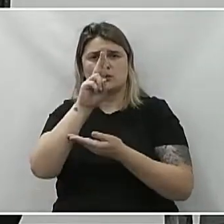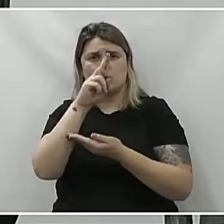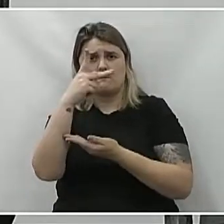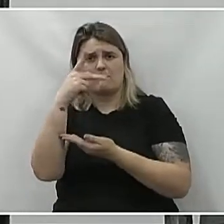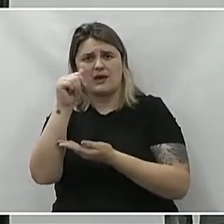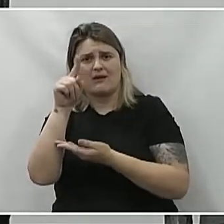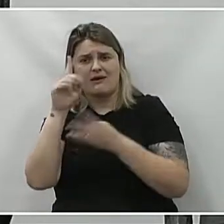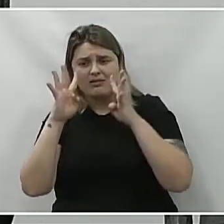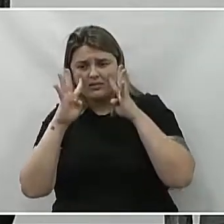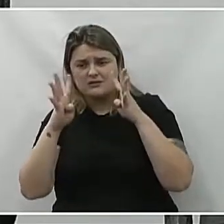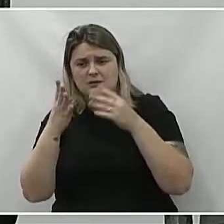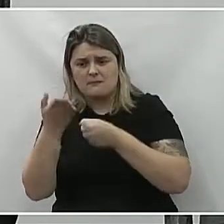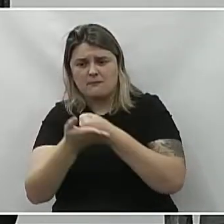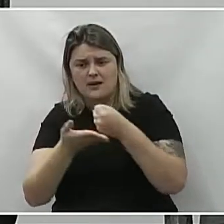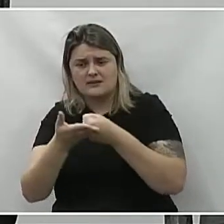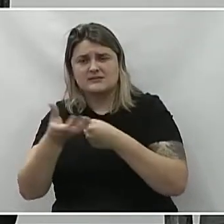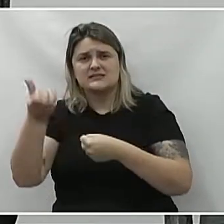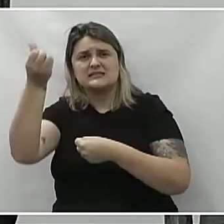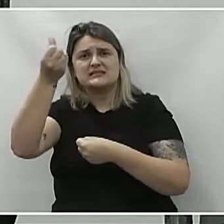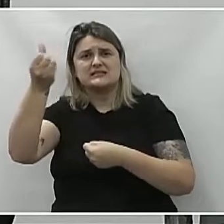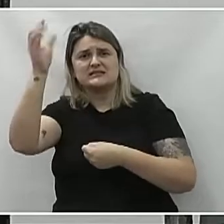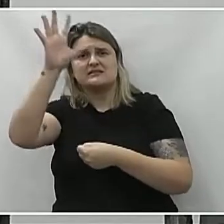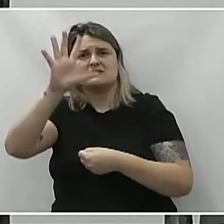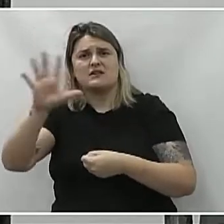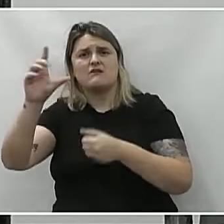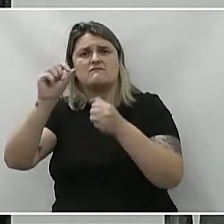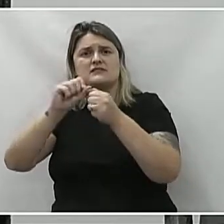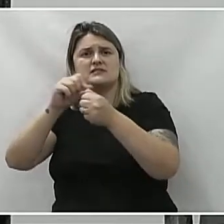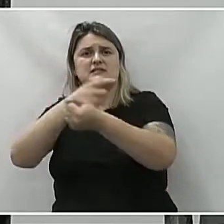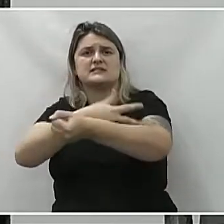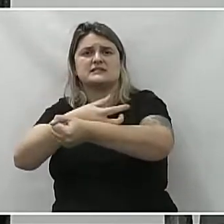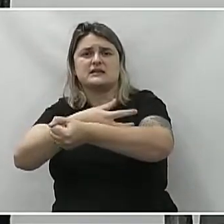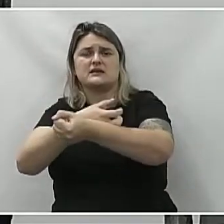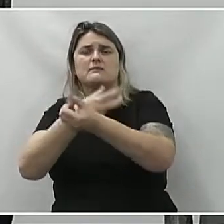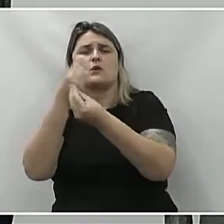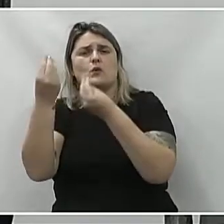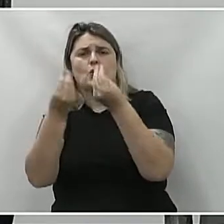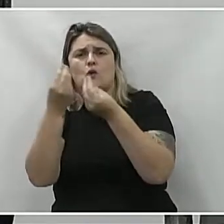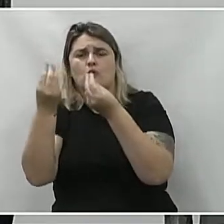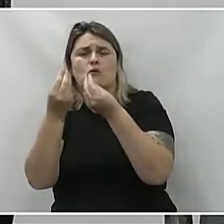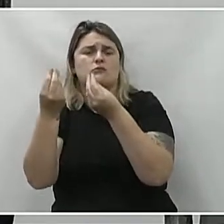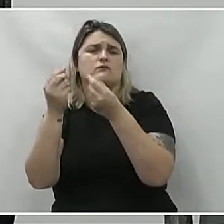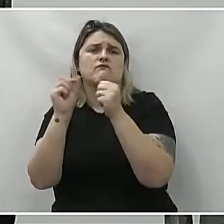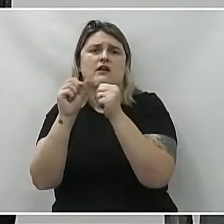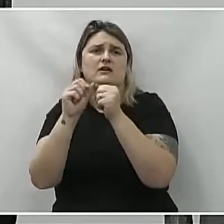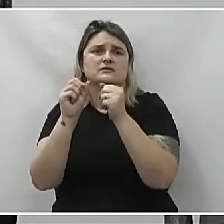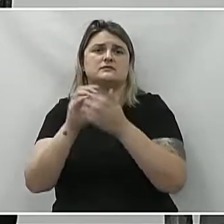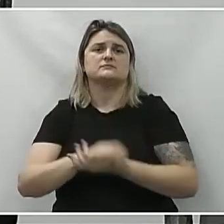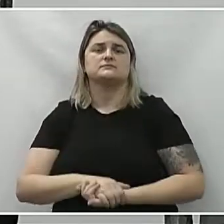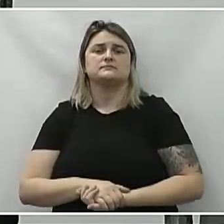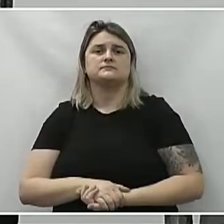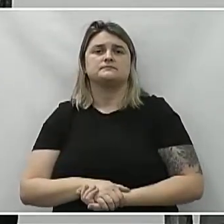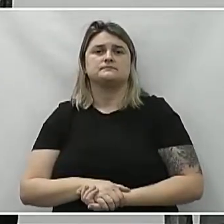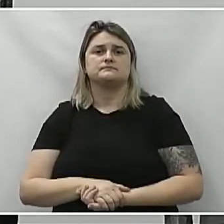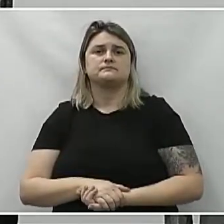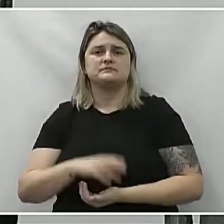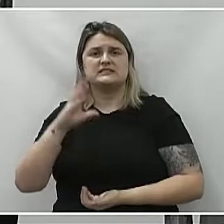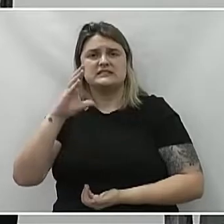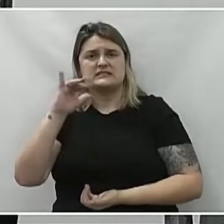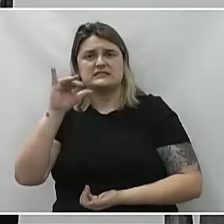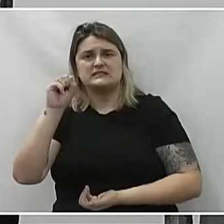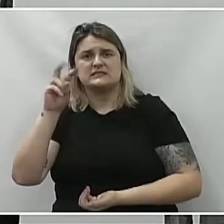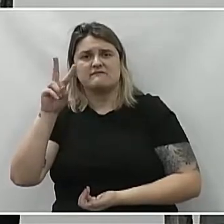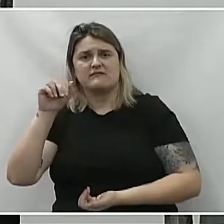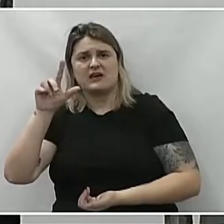se essa Regional alguns exames e procedimentos de alta complexibilidade se vale